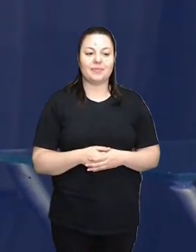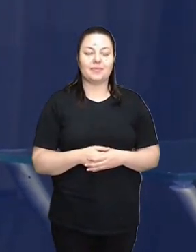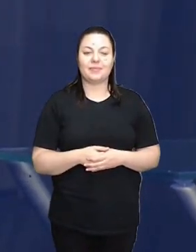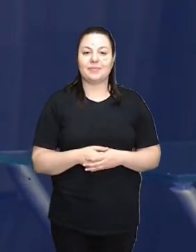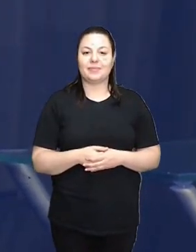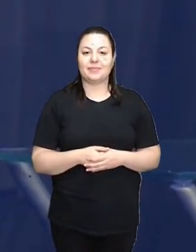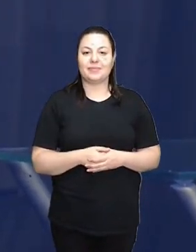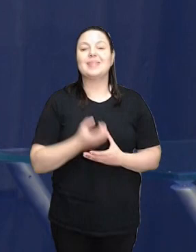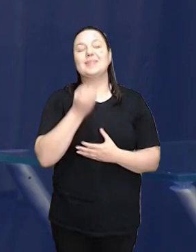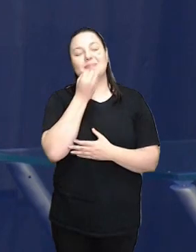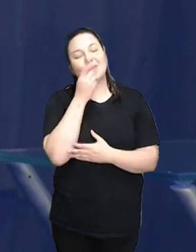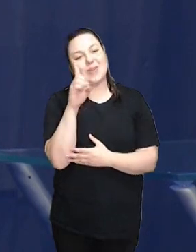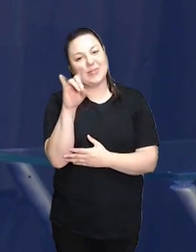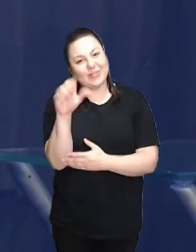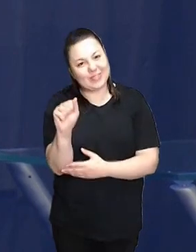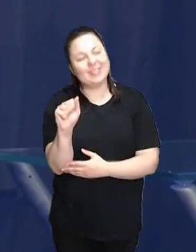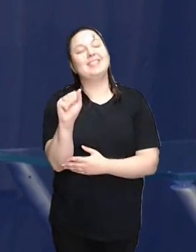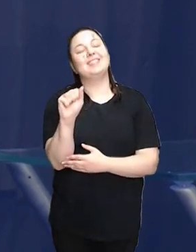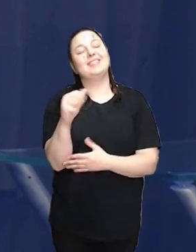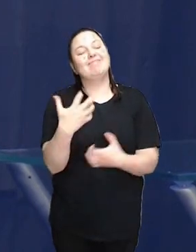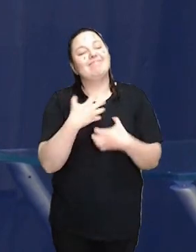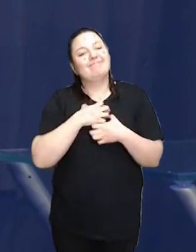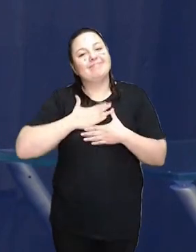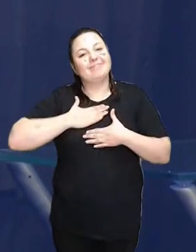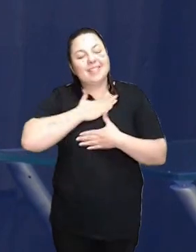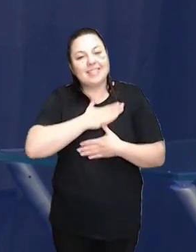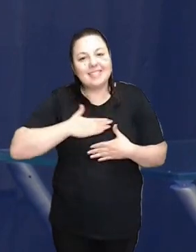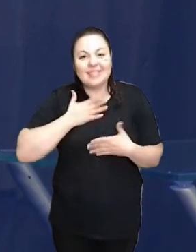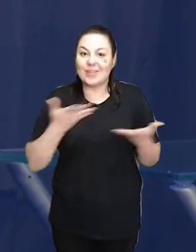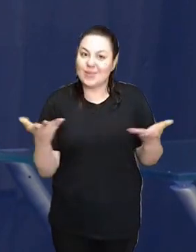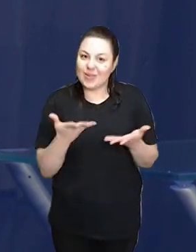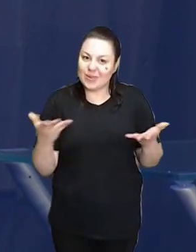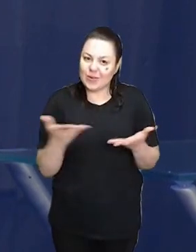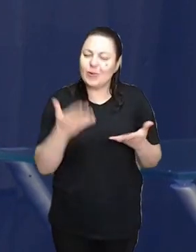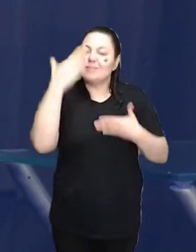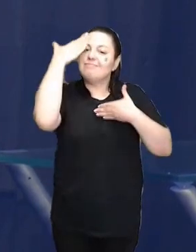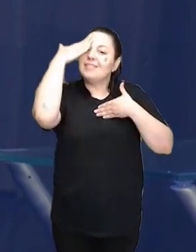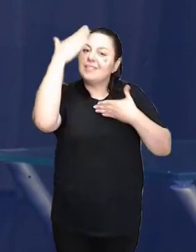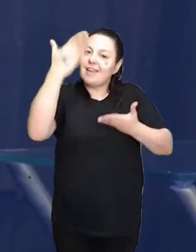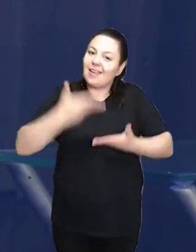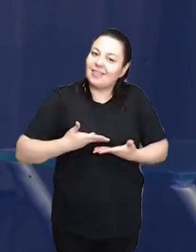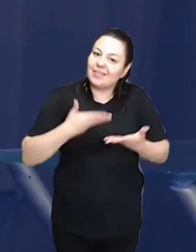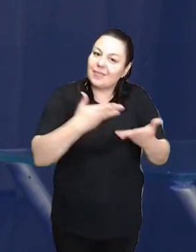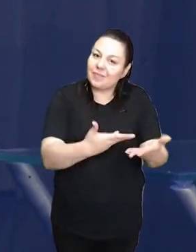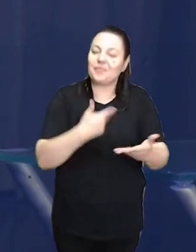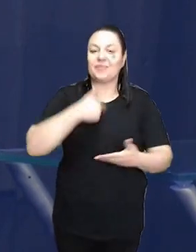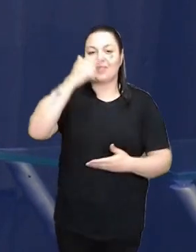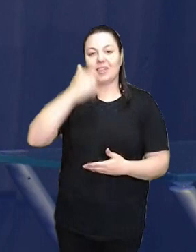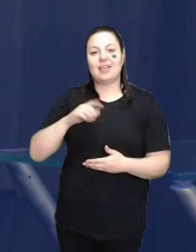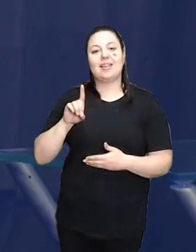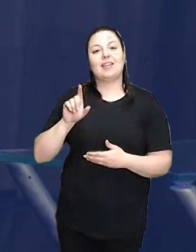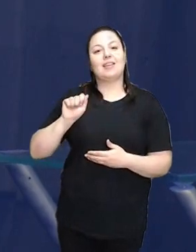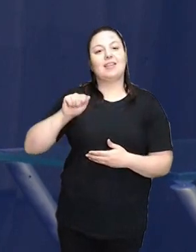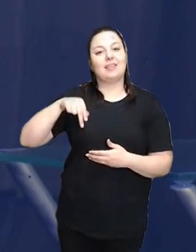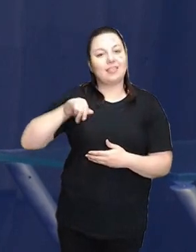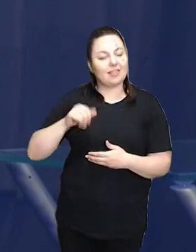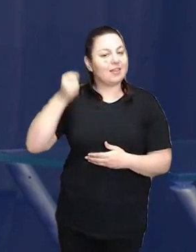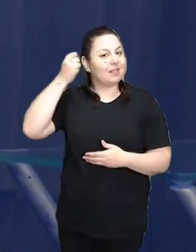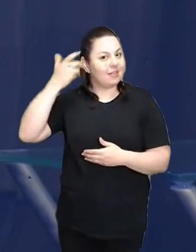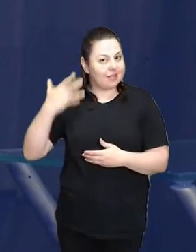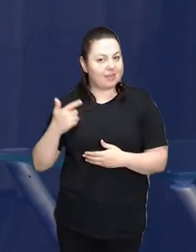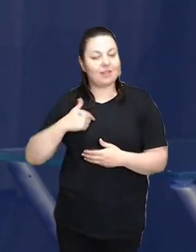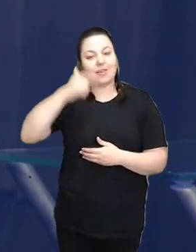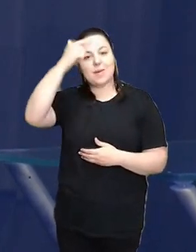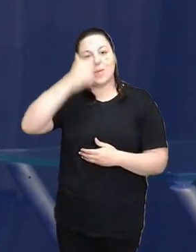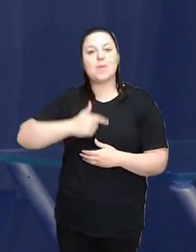Bom dia, gente. Um prazer estar aqui. Muito obrigada pelo convite. Eu sou Dani, eu sou uma mulher branca de 1,65 m, também do